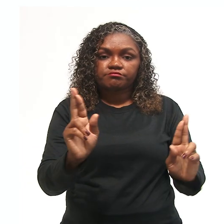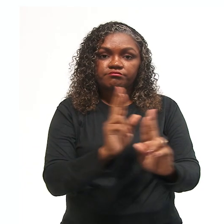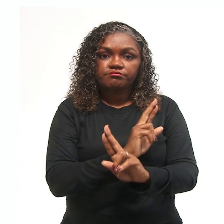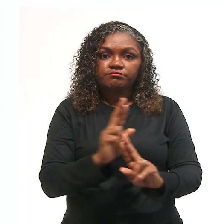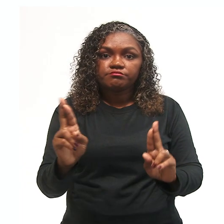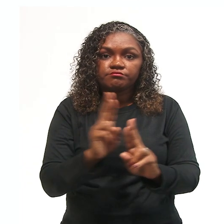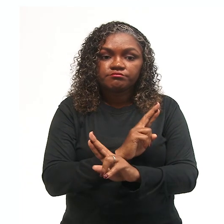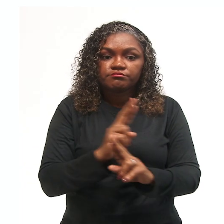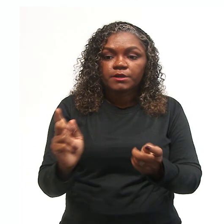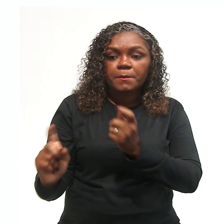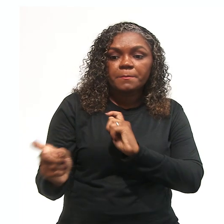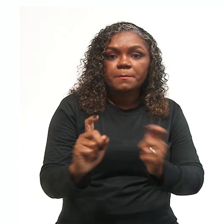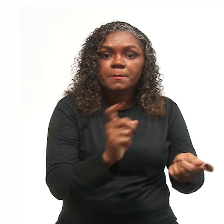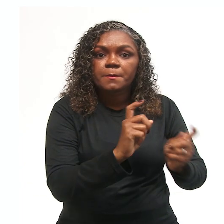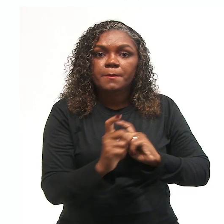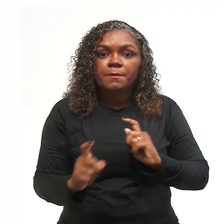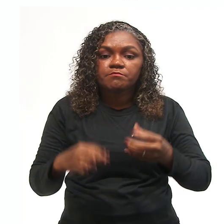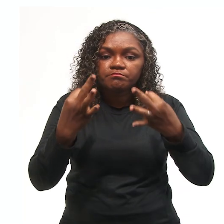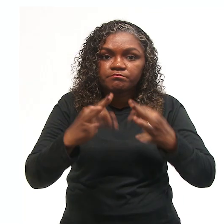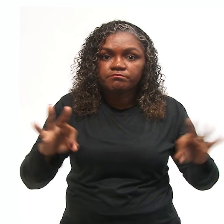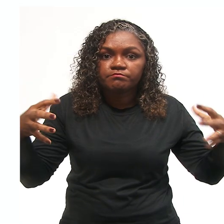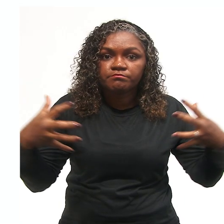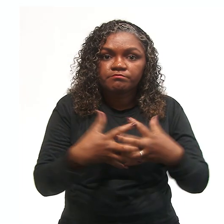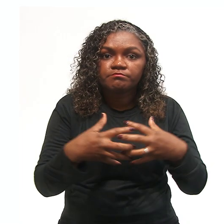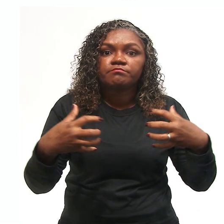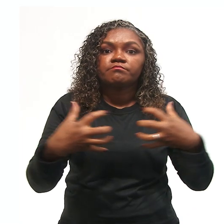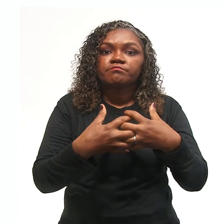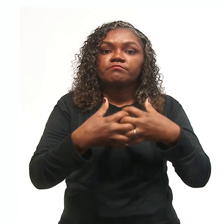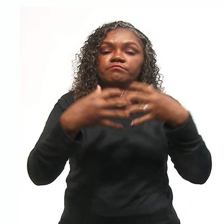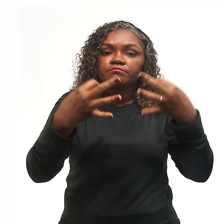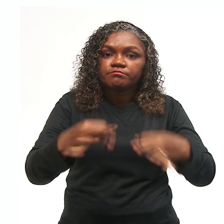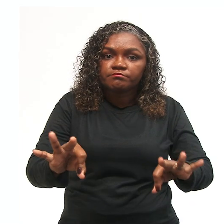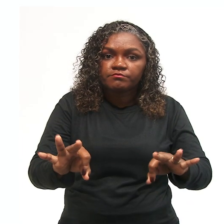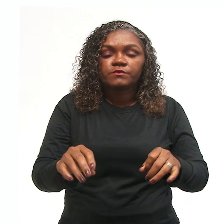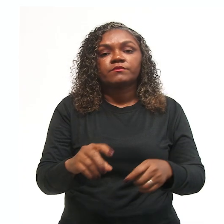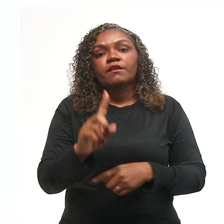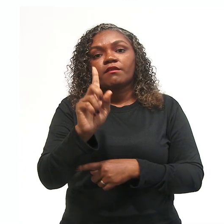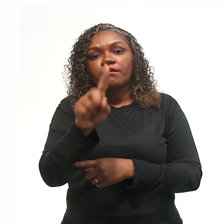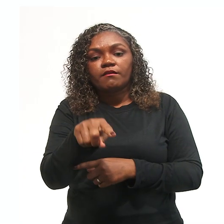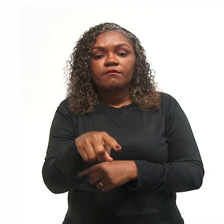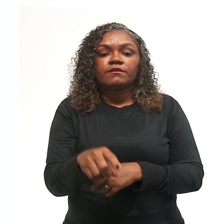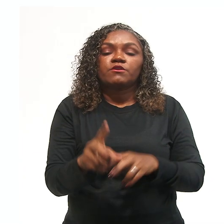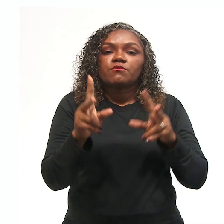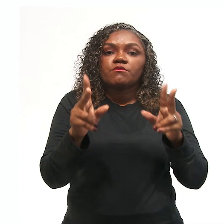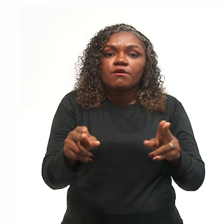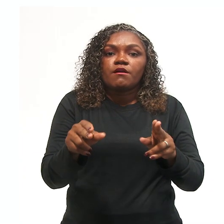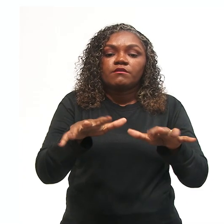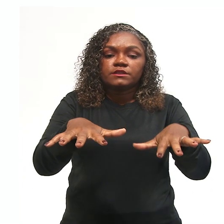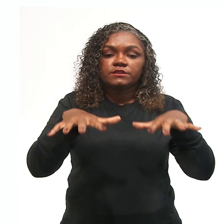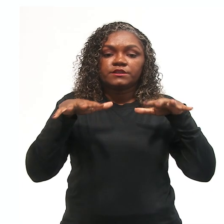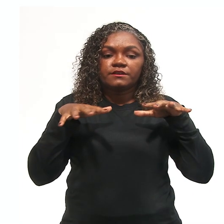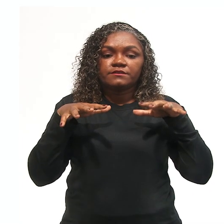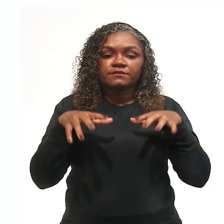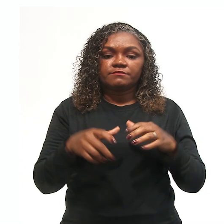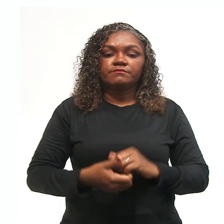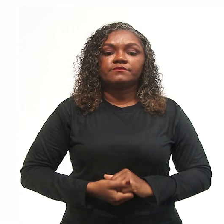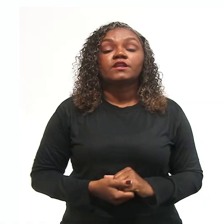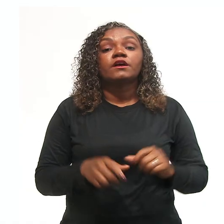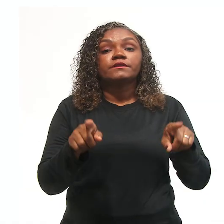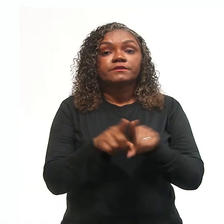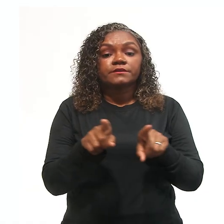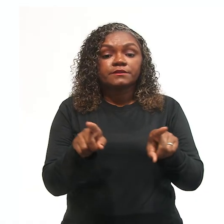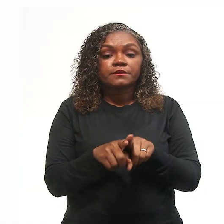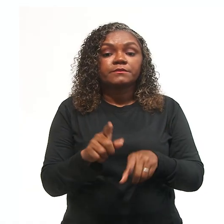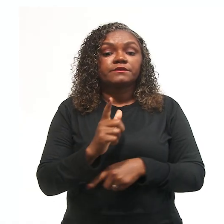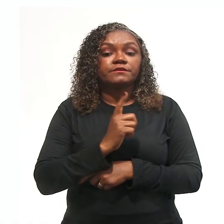né, considerados os diversos canais de participação por meio de lideranças e audiências públicas, né, como eu falei agora há pouco para vocês.